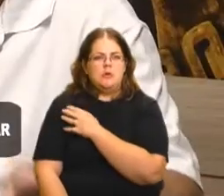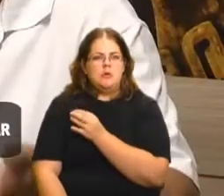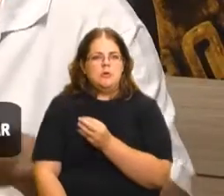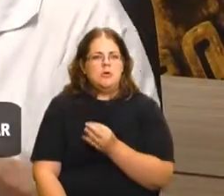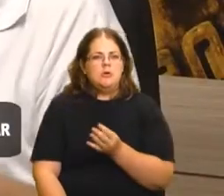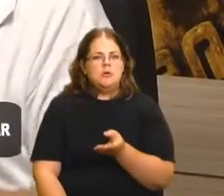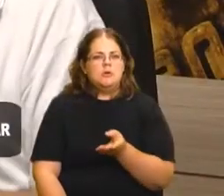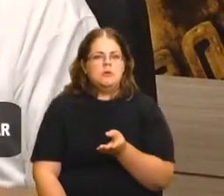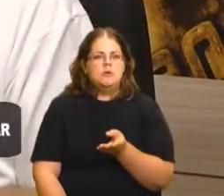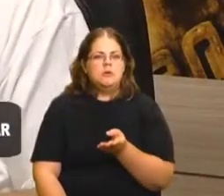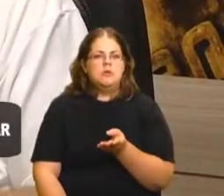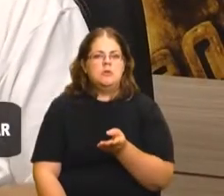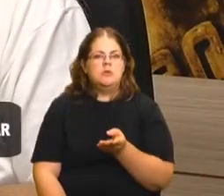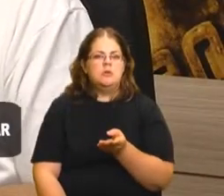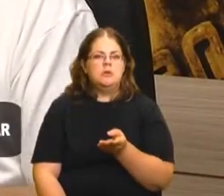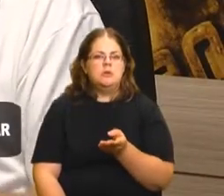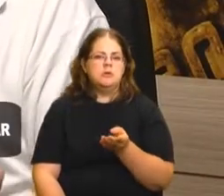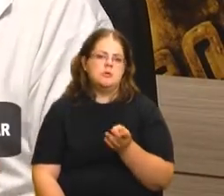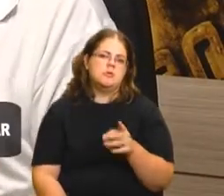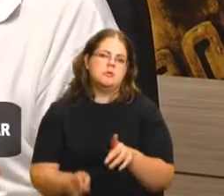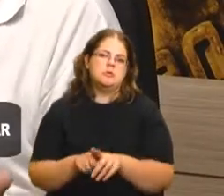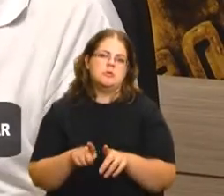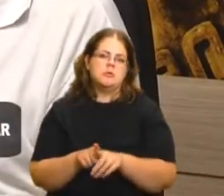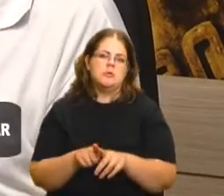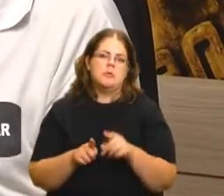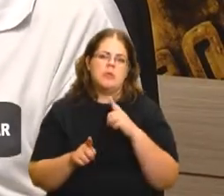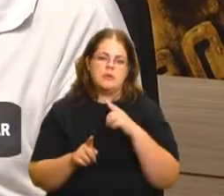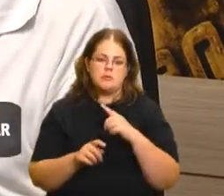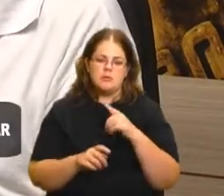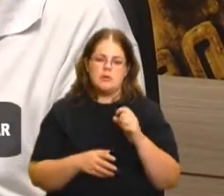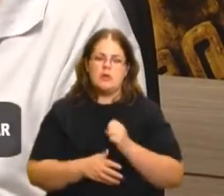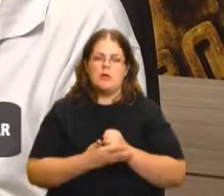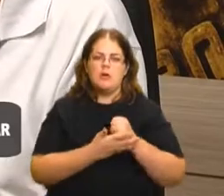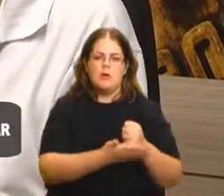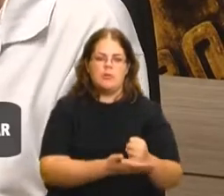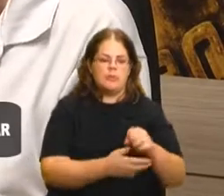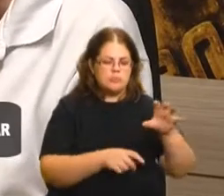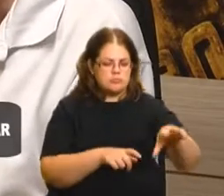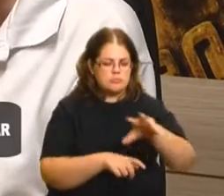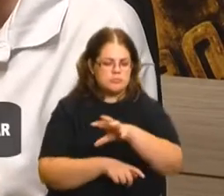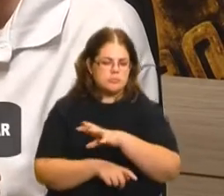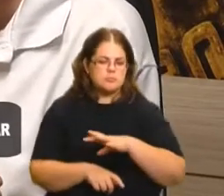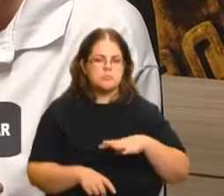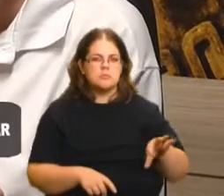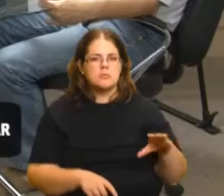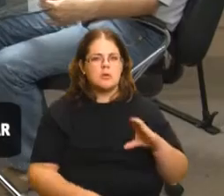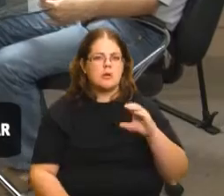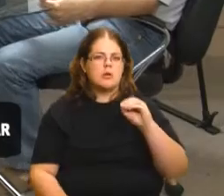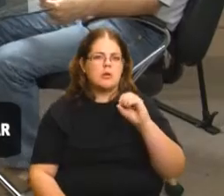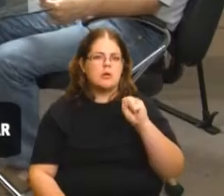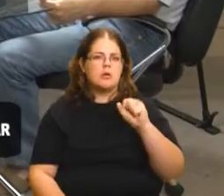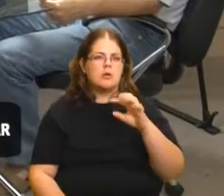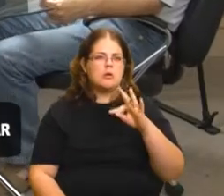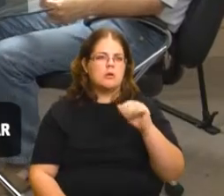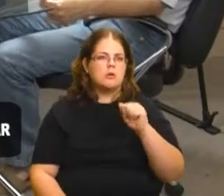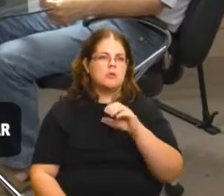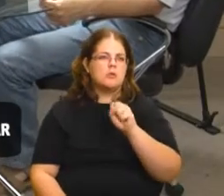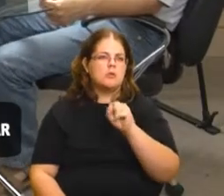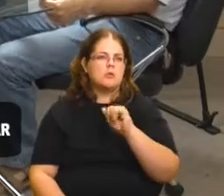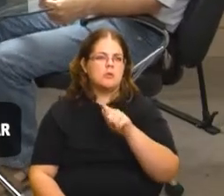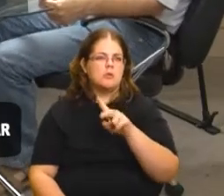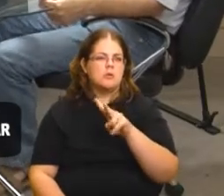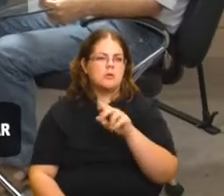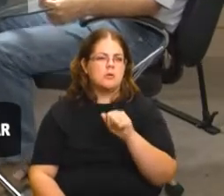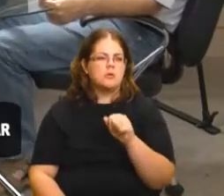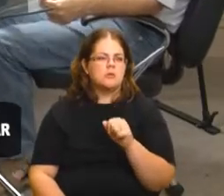era ministro, né? E se coloca mais ou menos como porta-voz, de início como porta-voz desses setores, que é o Costa e Silva. Costa e Silva. Tá? Bom,